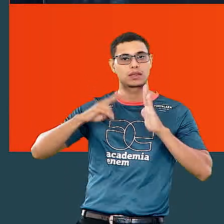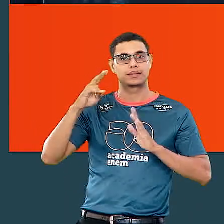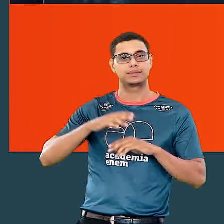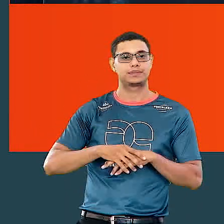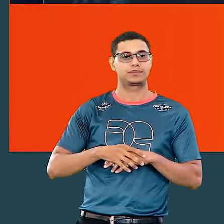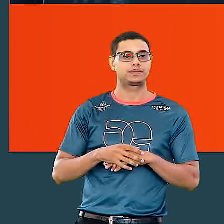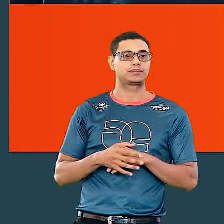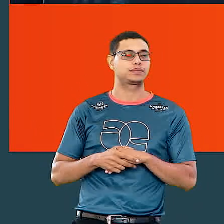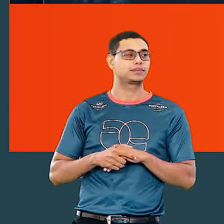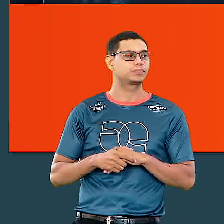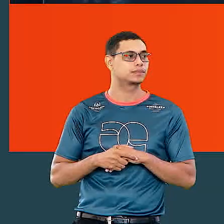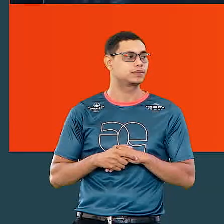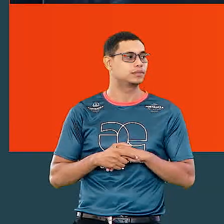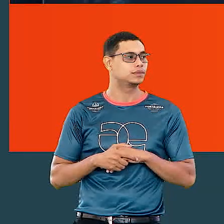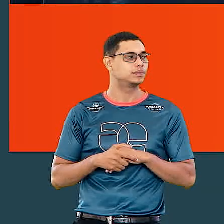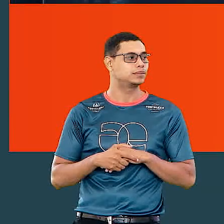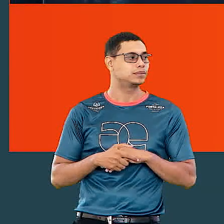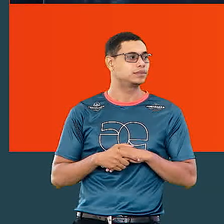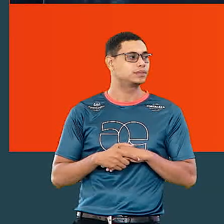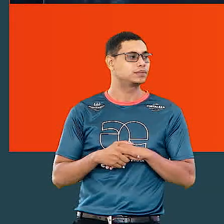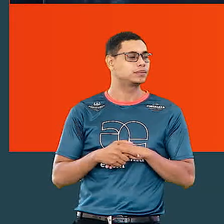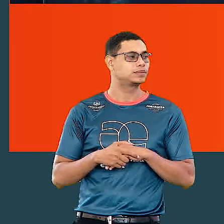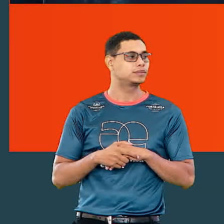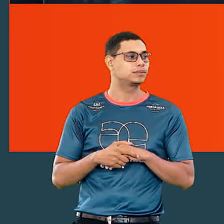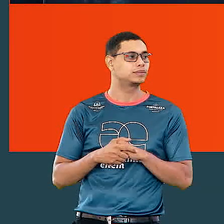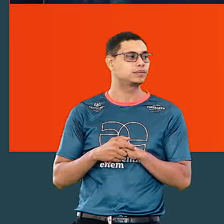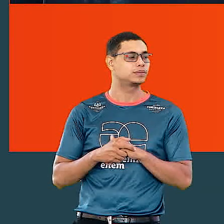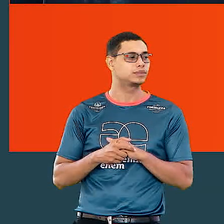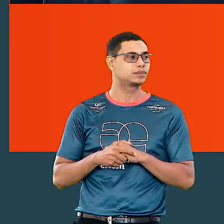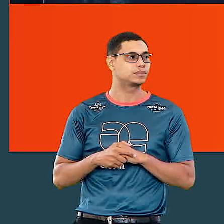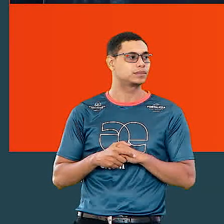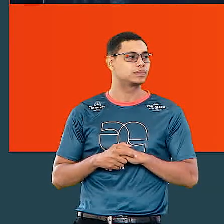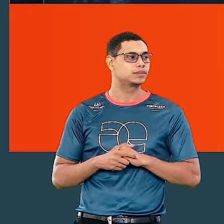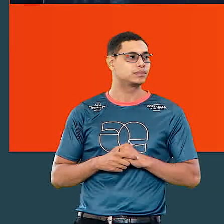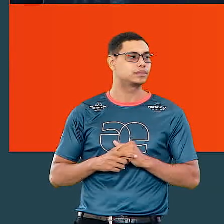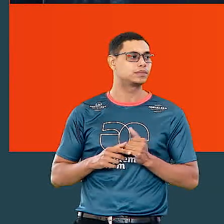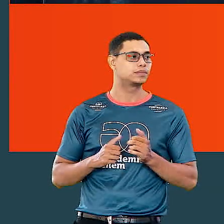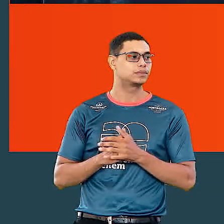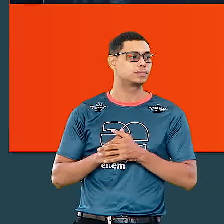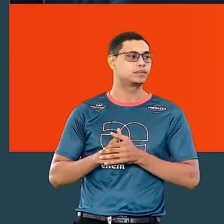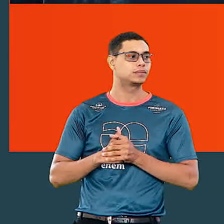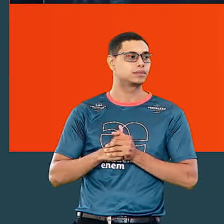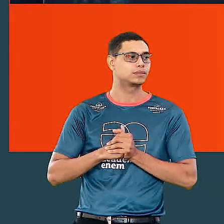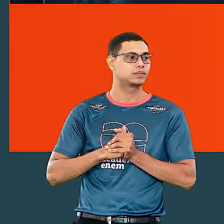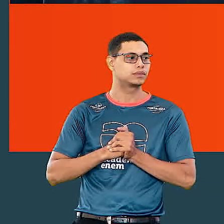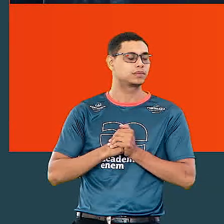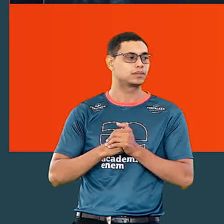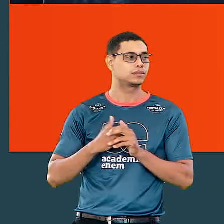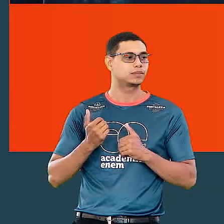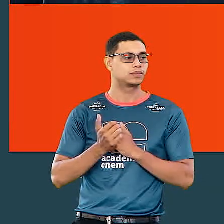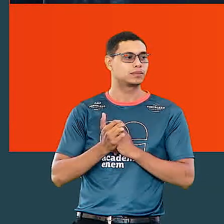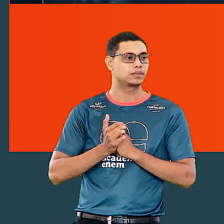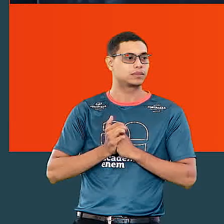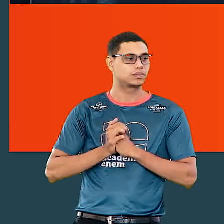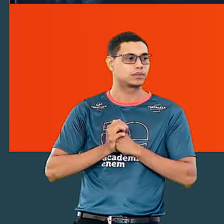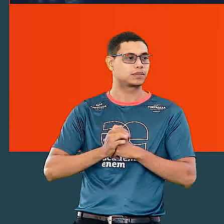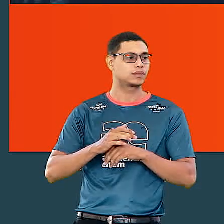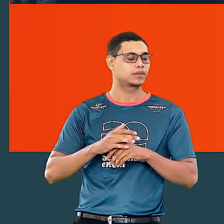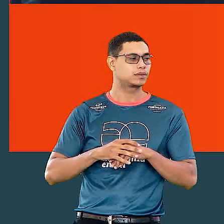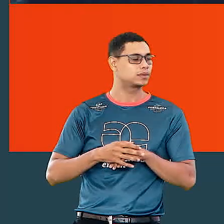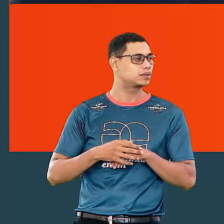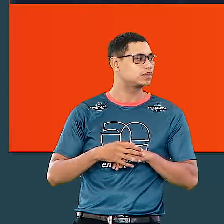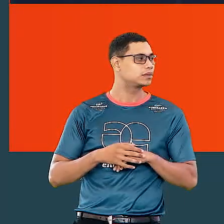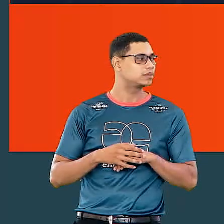chefe do Estado executa arbitrariamente as leis que ele dá a si mesmo e em que se substitui a vontade pública por